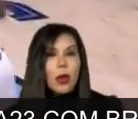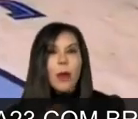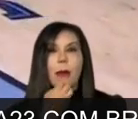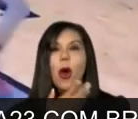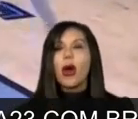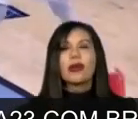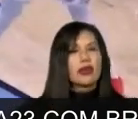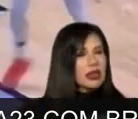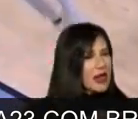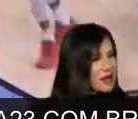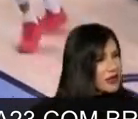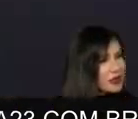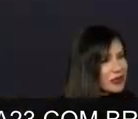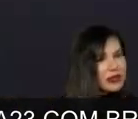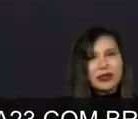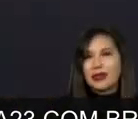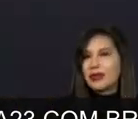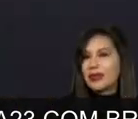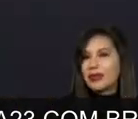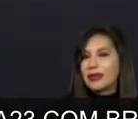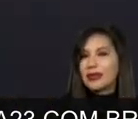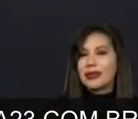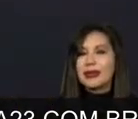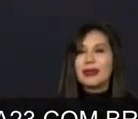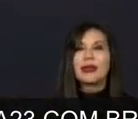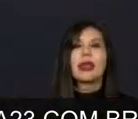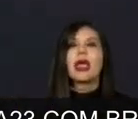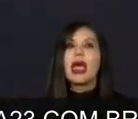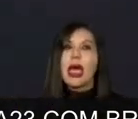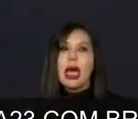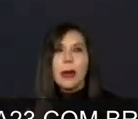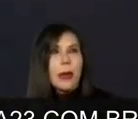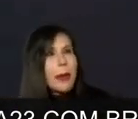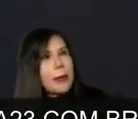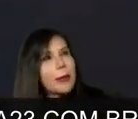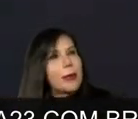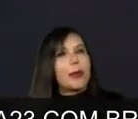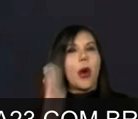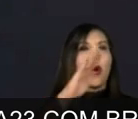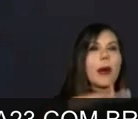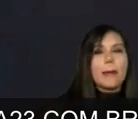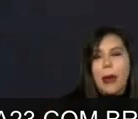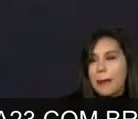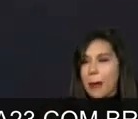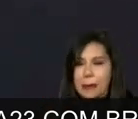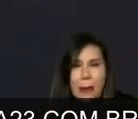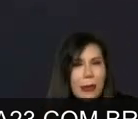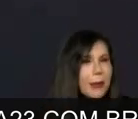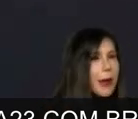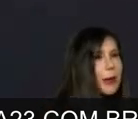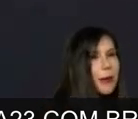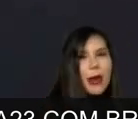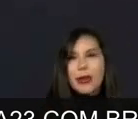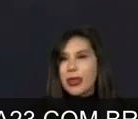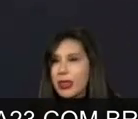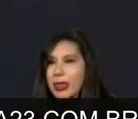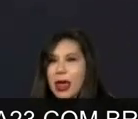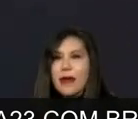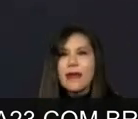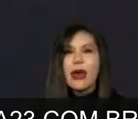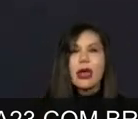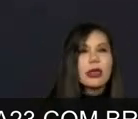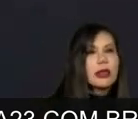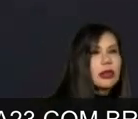a versatilidade dele. Ele arremessa, infiltra, passa, defende, consegue fazer